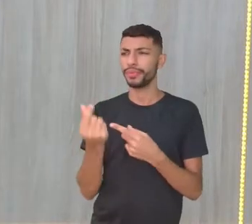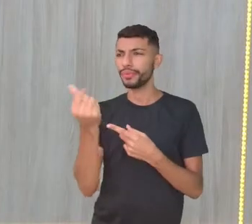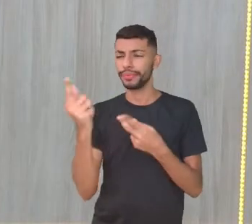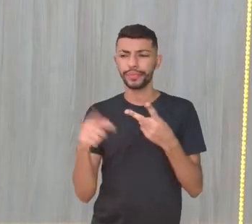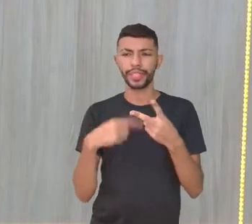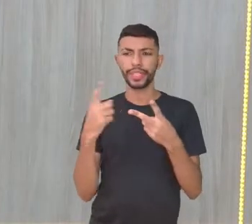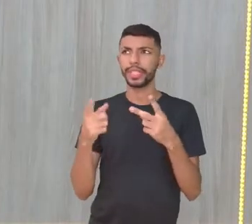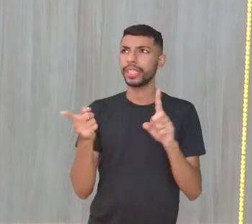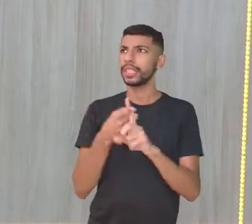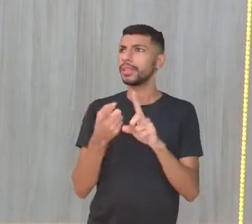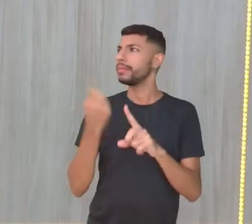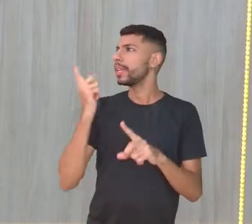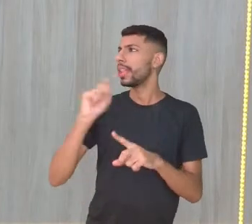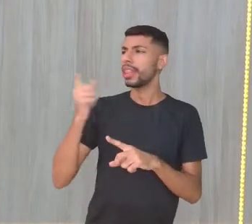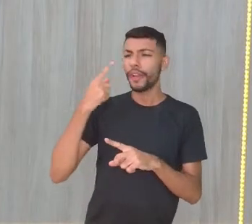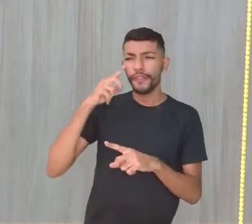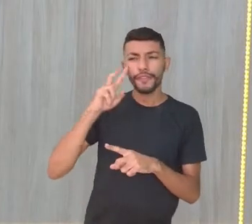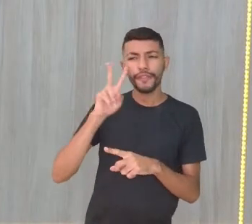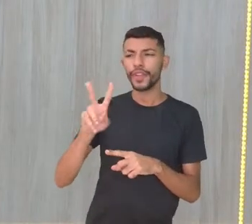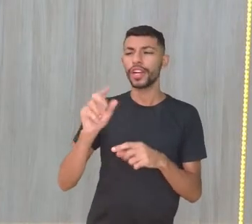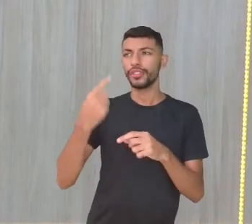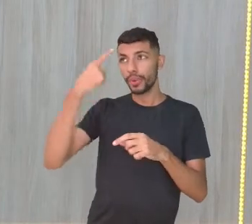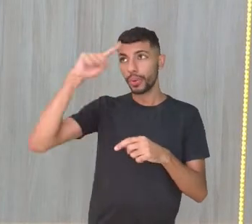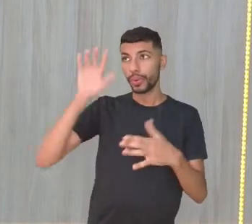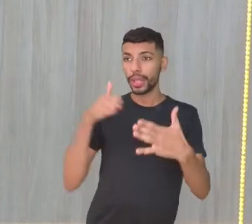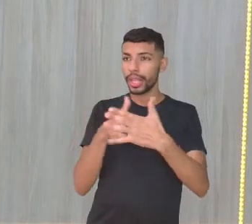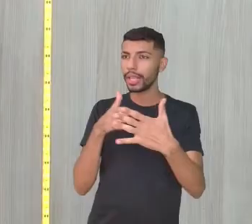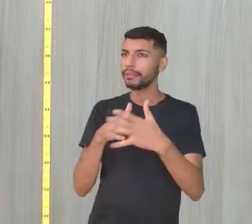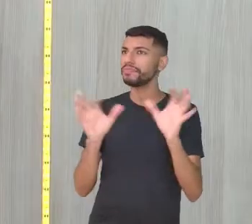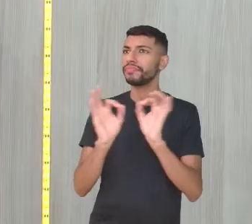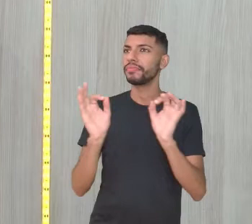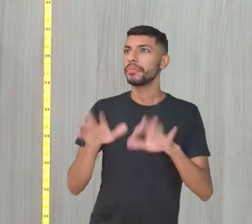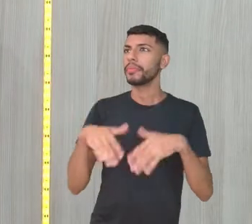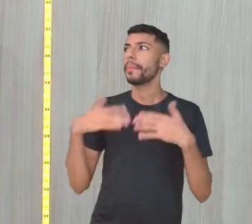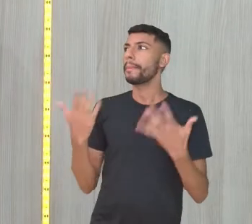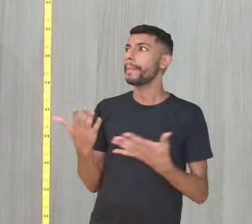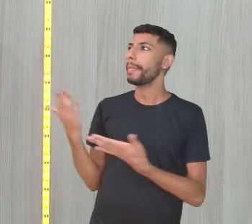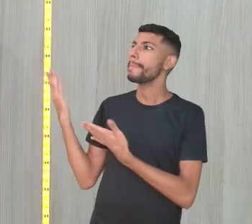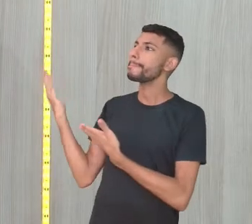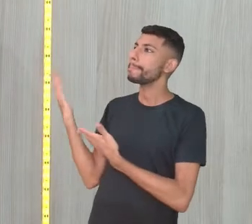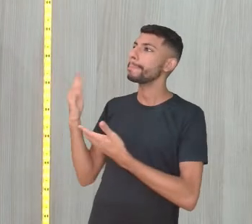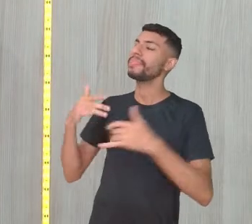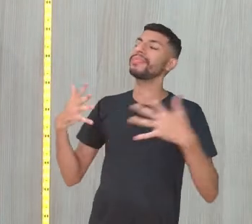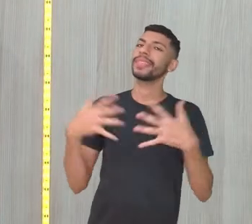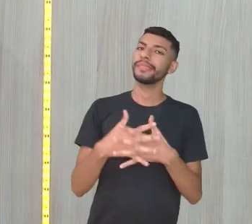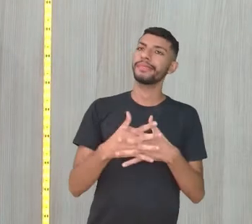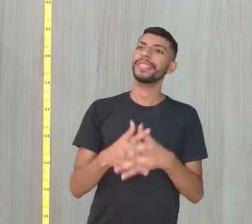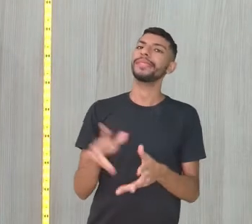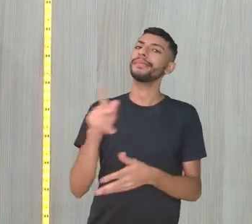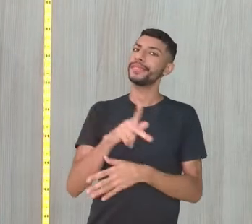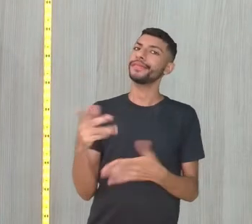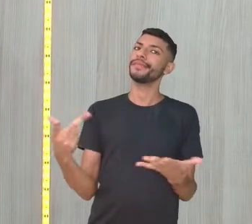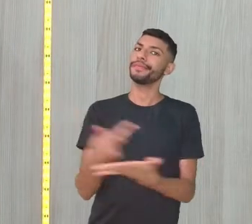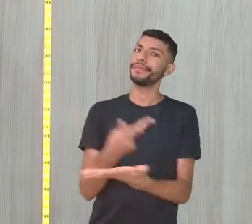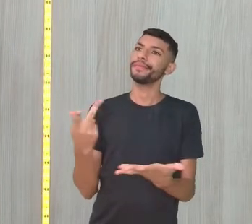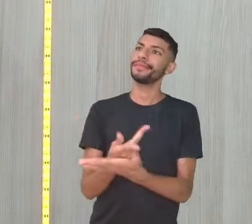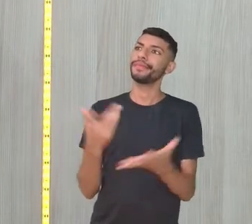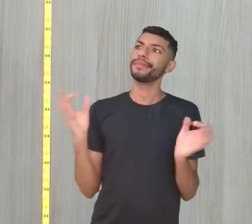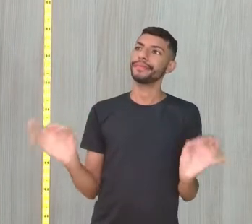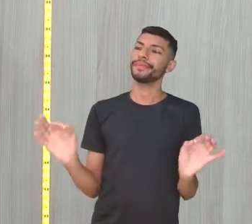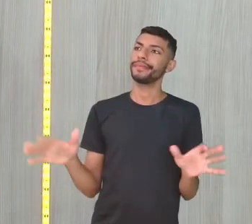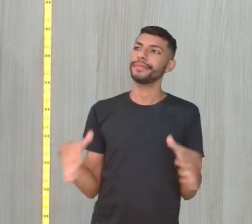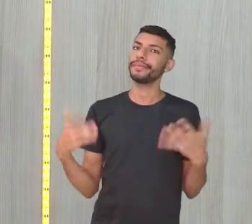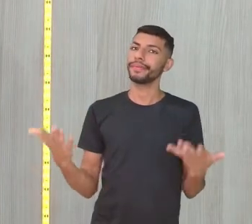olho a validade. Mas É complicado, né? o professor está equivocado. Nem se vê. É complicado.